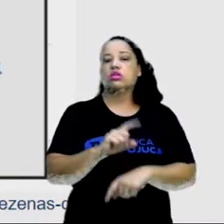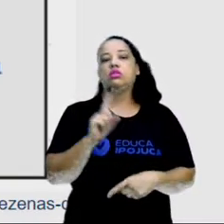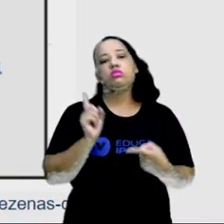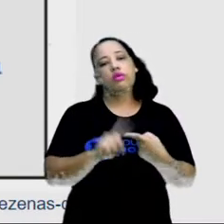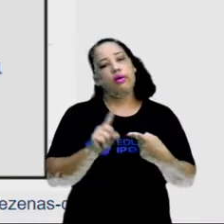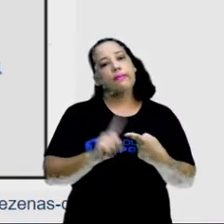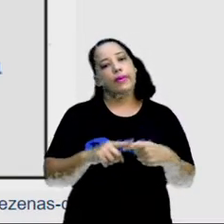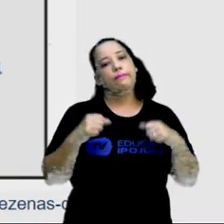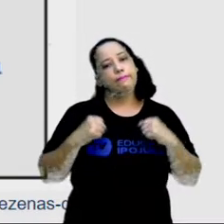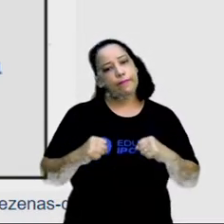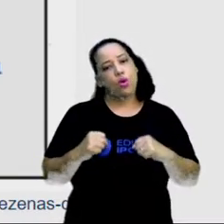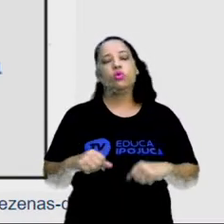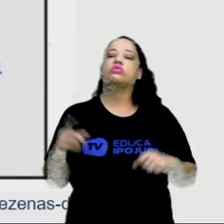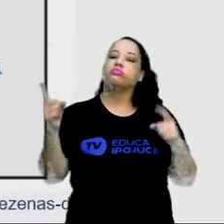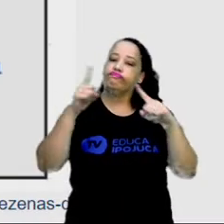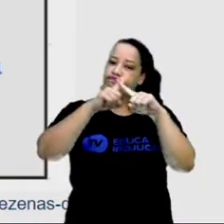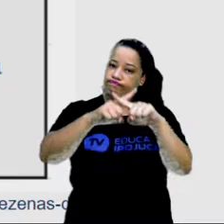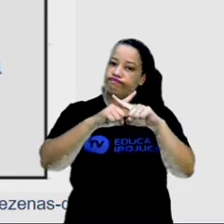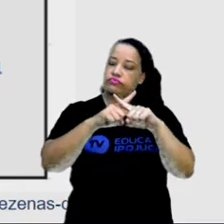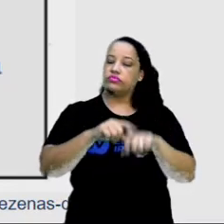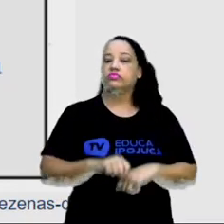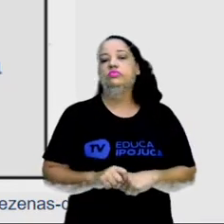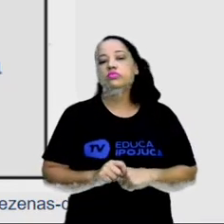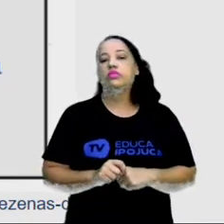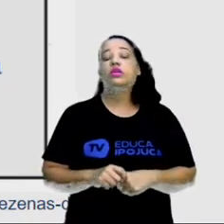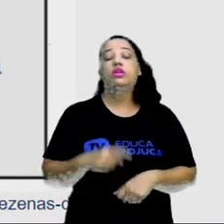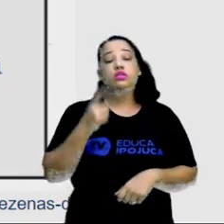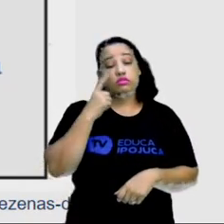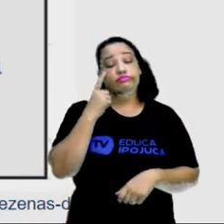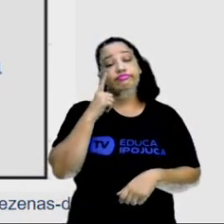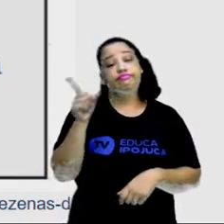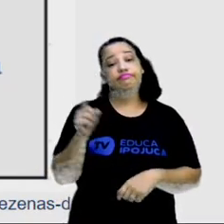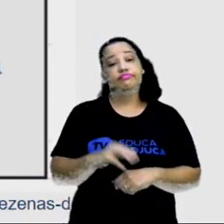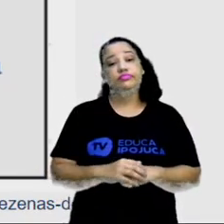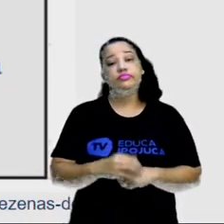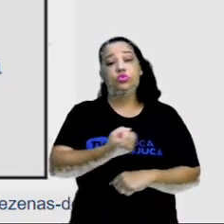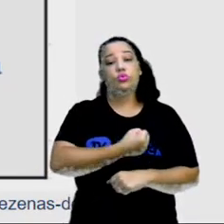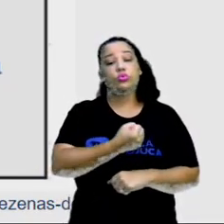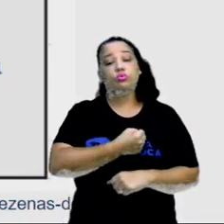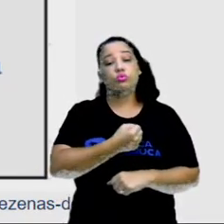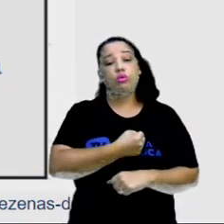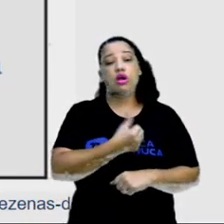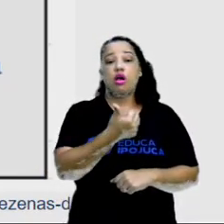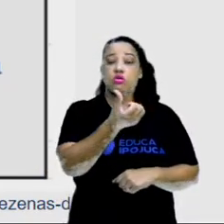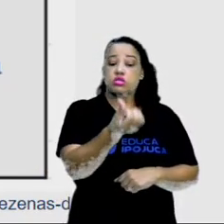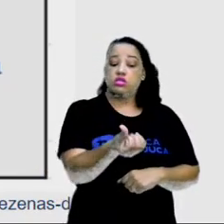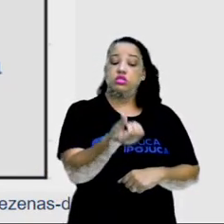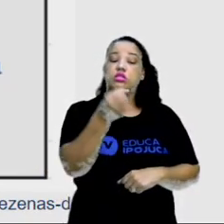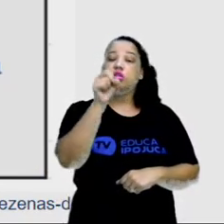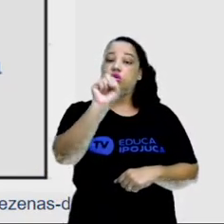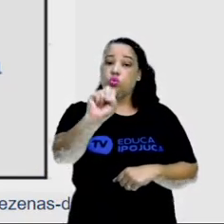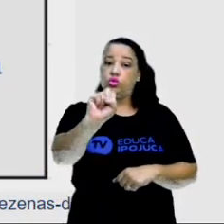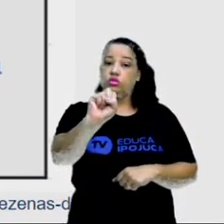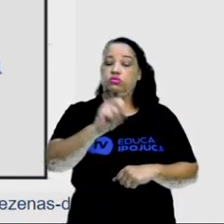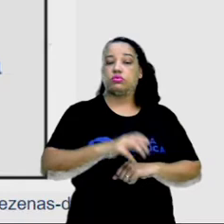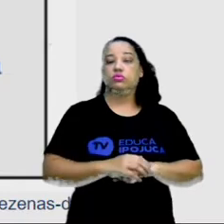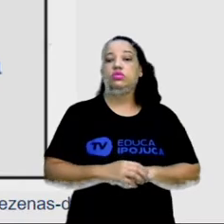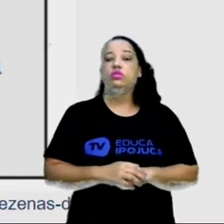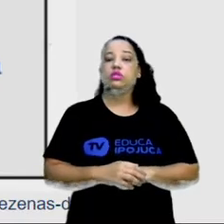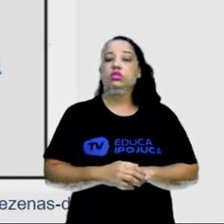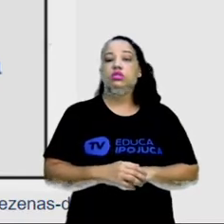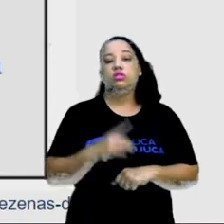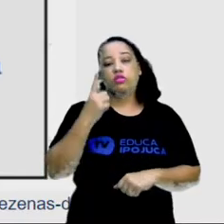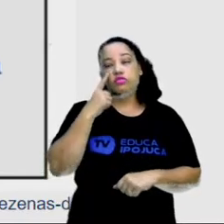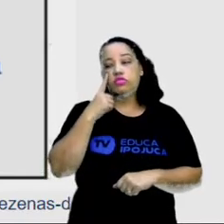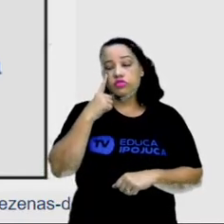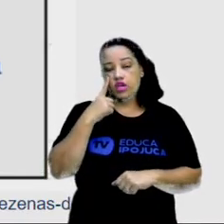preciso for, na multiplicação. Vamos lá. Eu tenho o numeral 68. Está